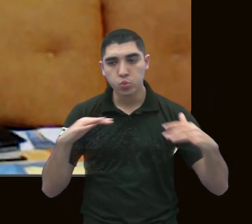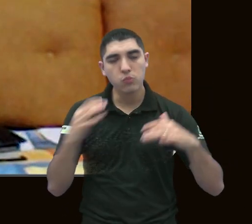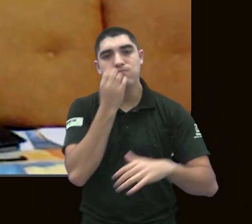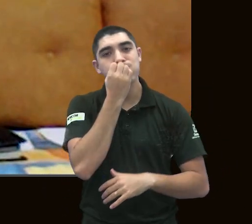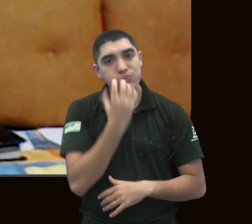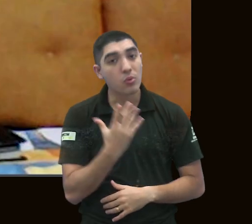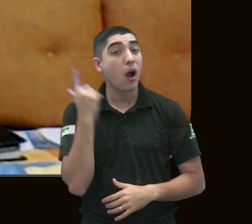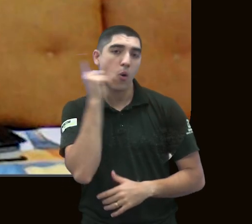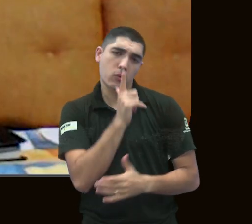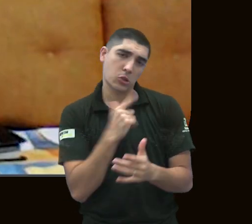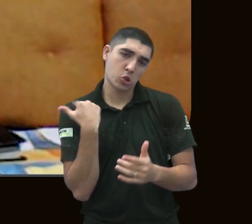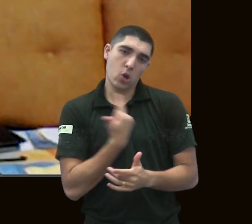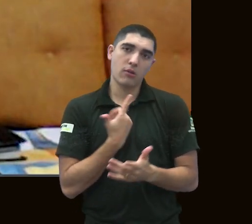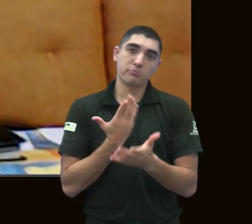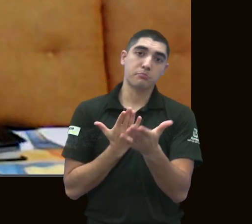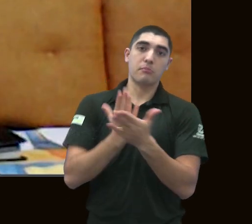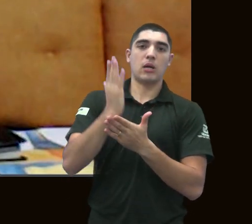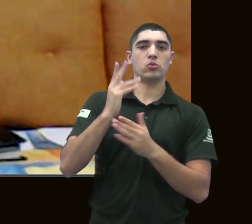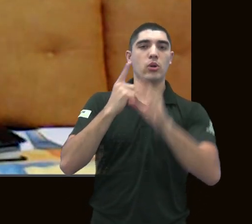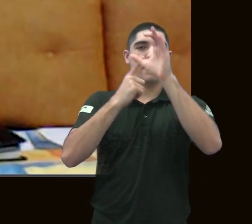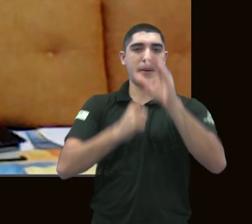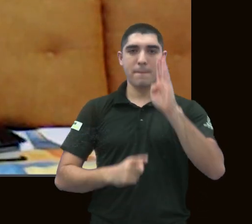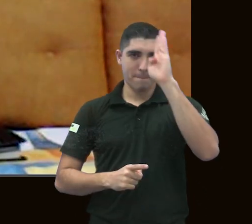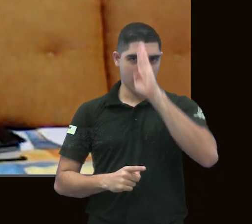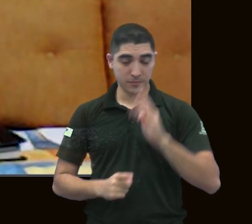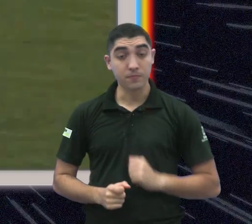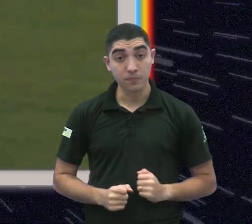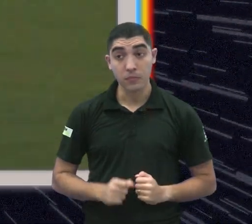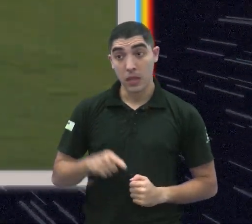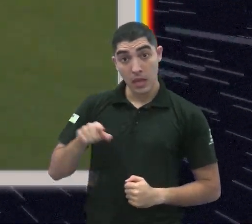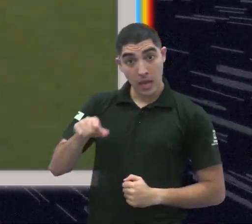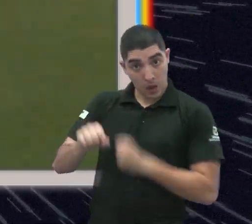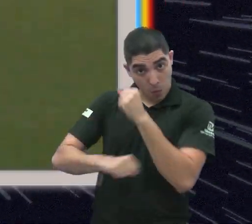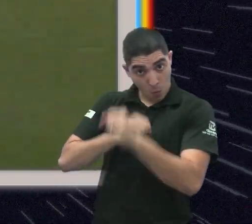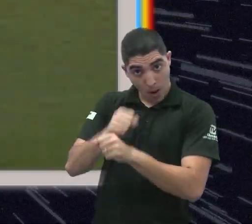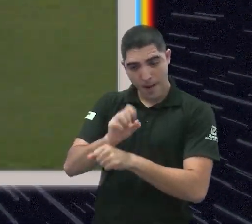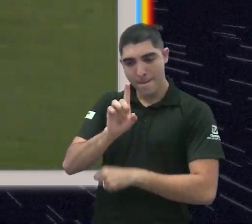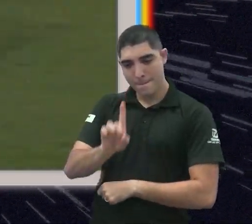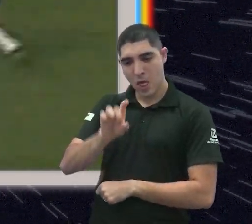sensacional, classificando a equipe para o Campeonato Brasileiro. No fim,